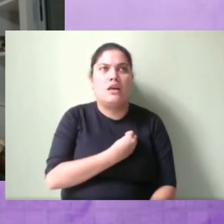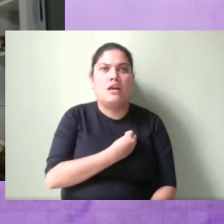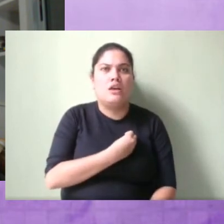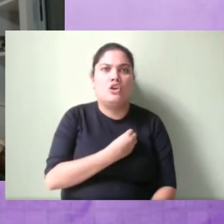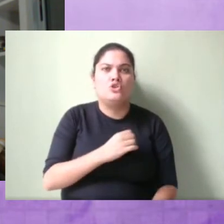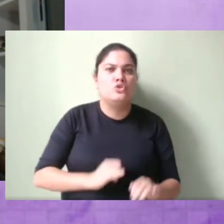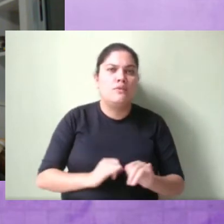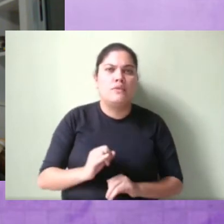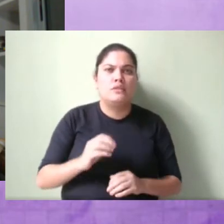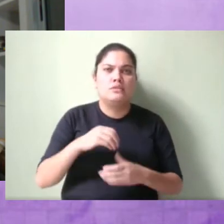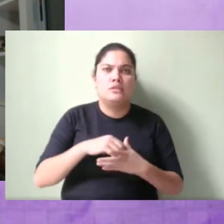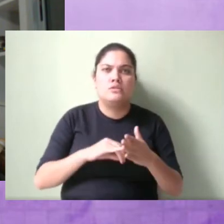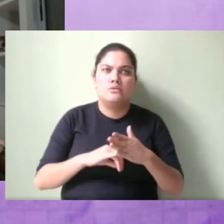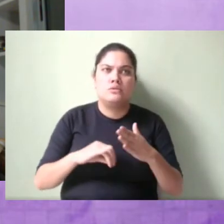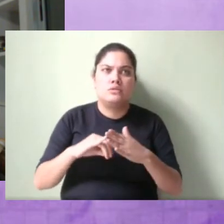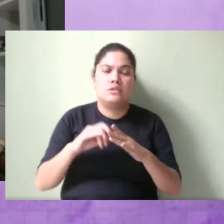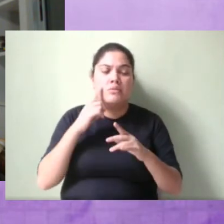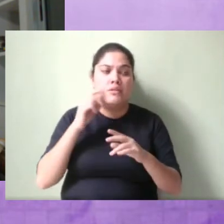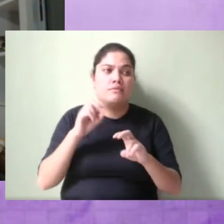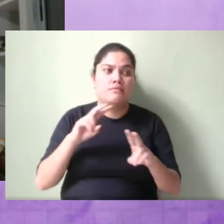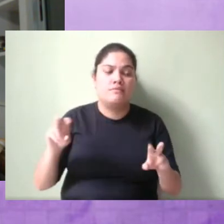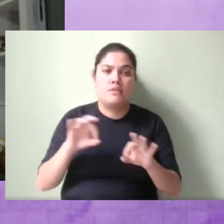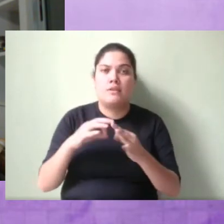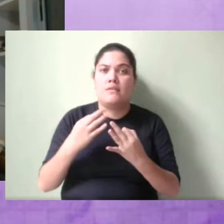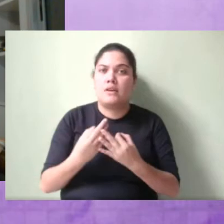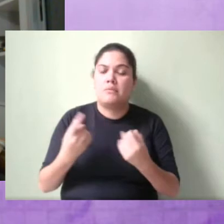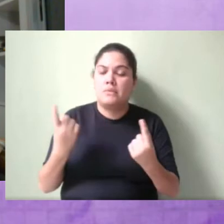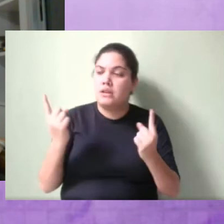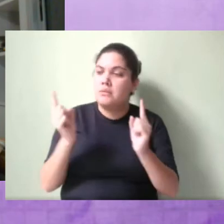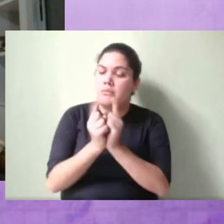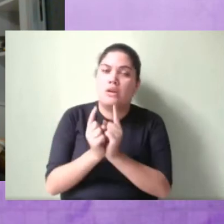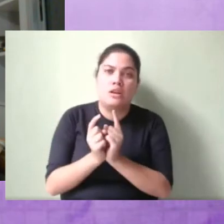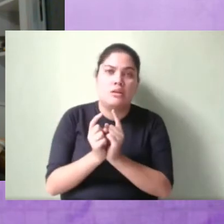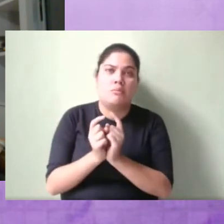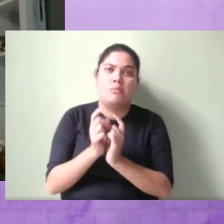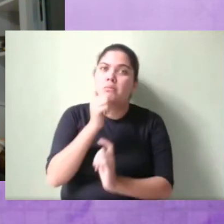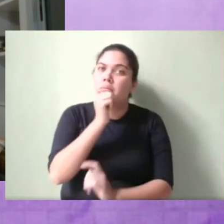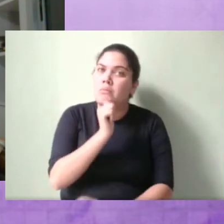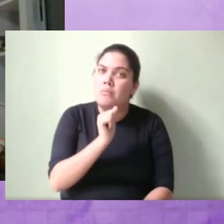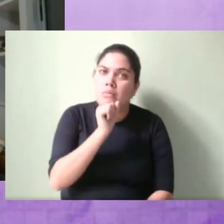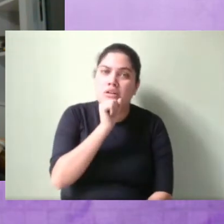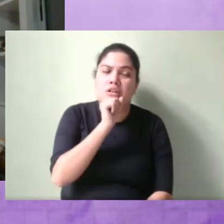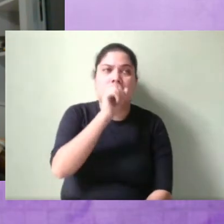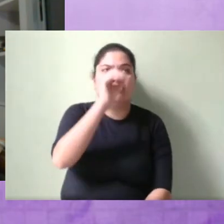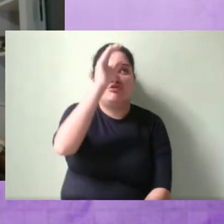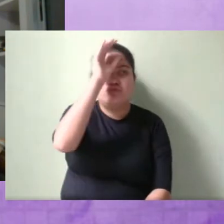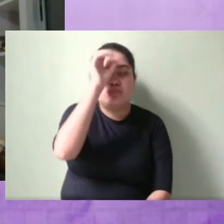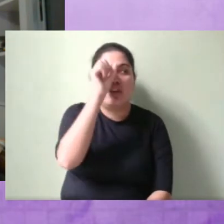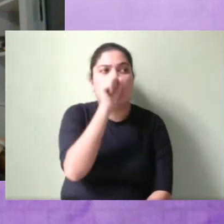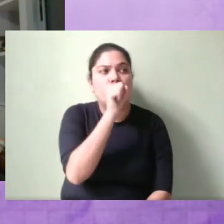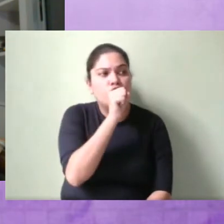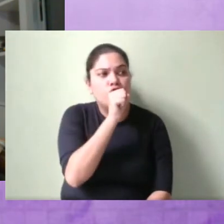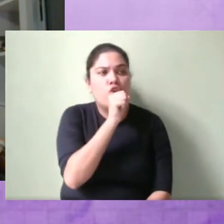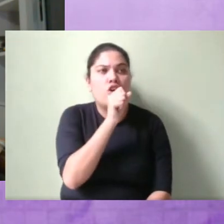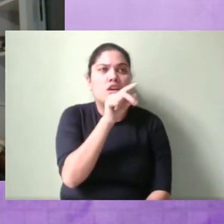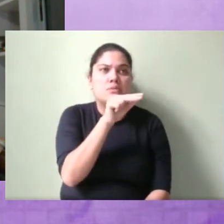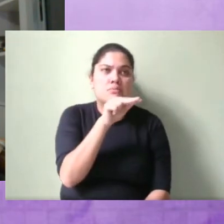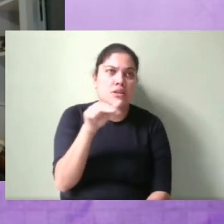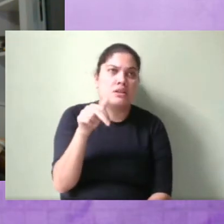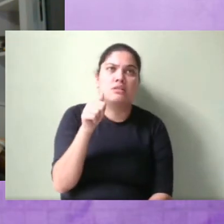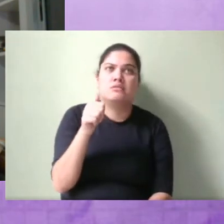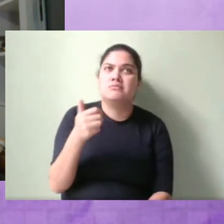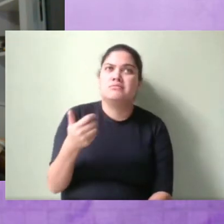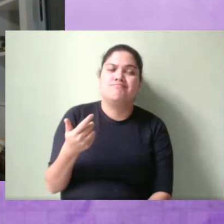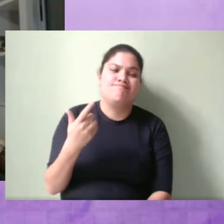e também com os limites, sabe? Para que a nossa comunidade de professores não também fique